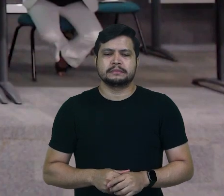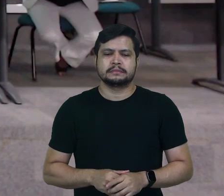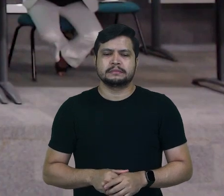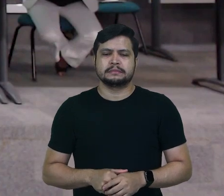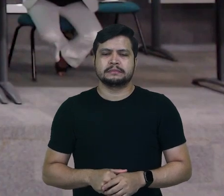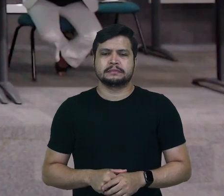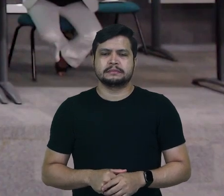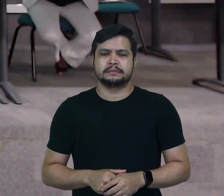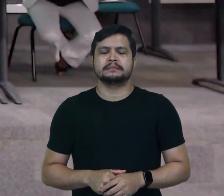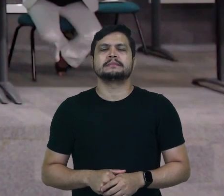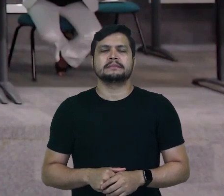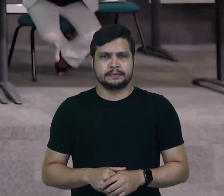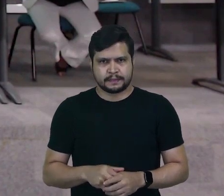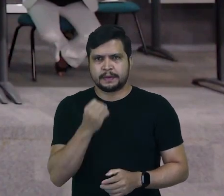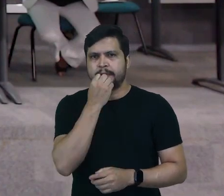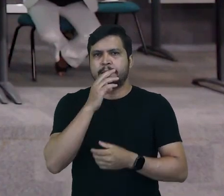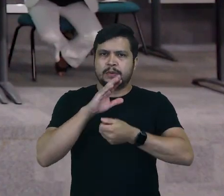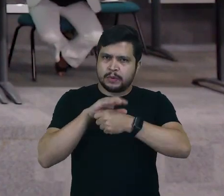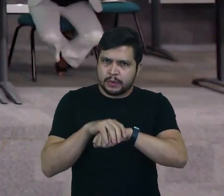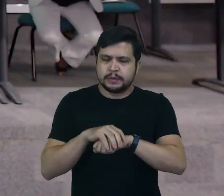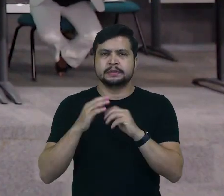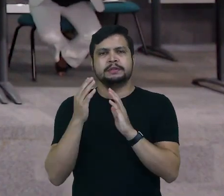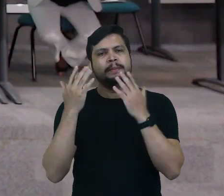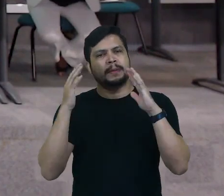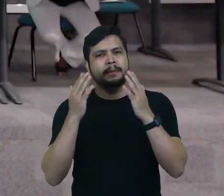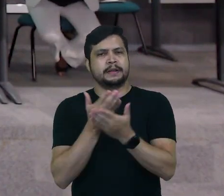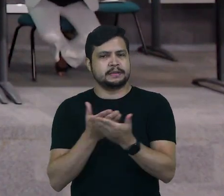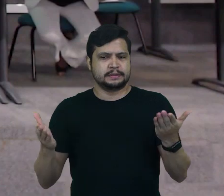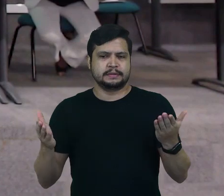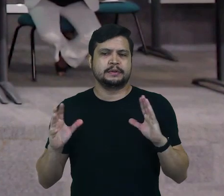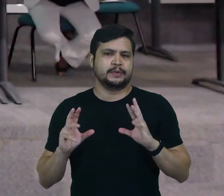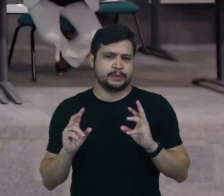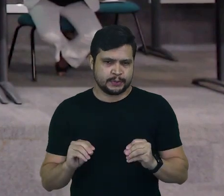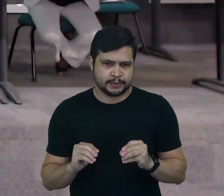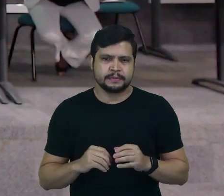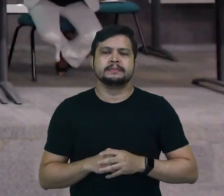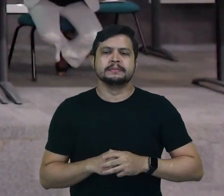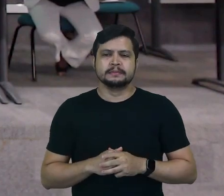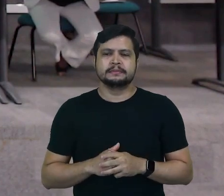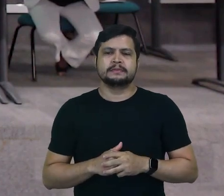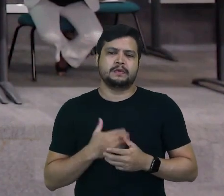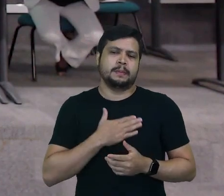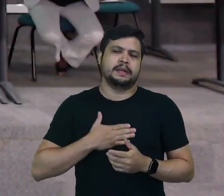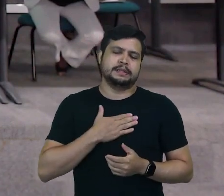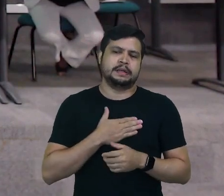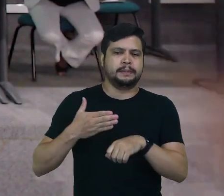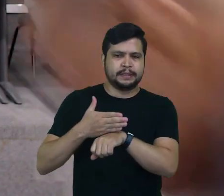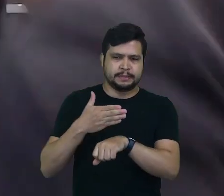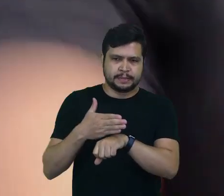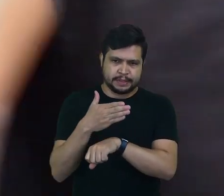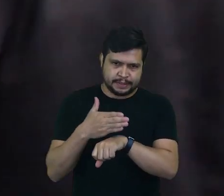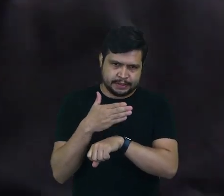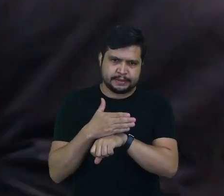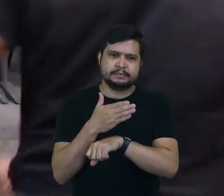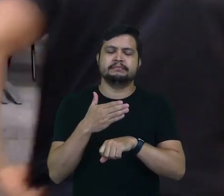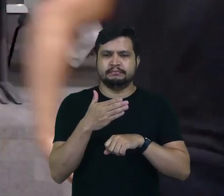Bem, boa noite. Primeiramente, parabéns a todos. Eu sou a Ana Milena, né? Sou egressa da casa. Então, é um grande prazer